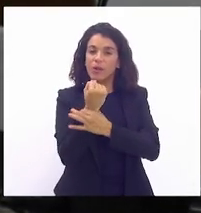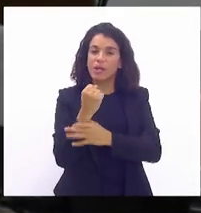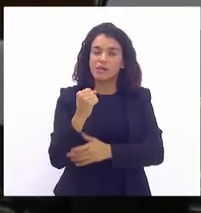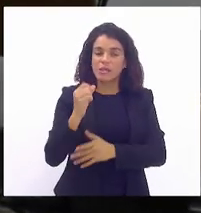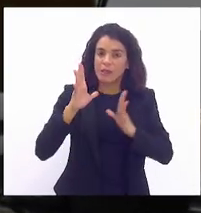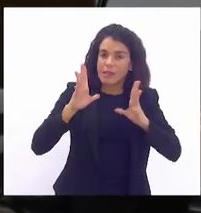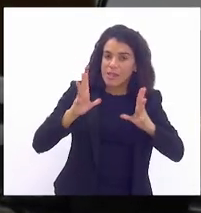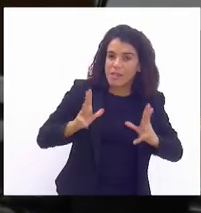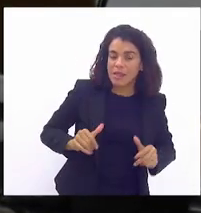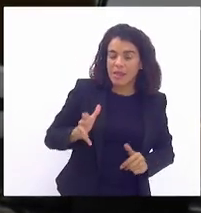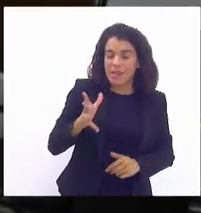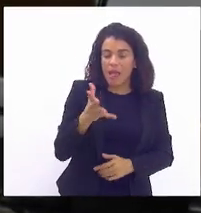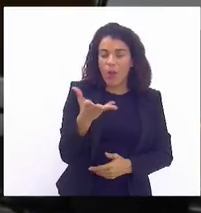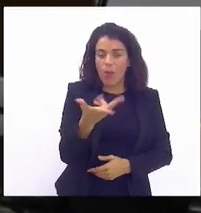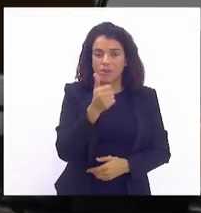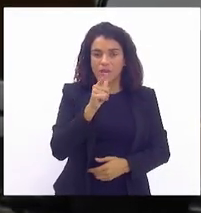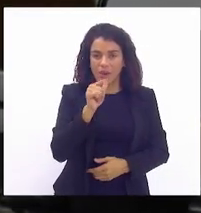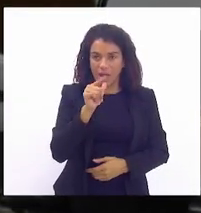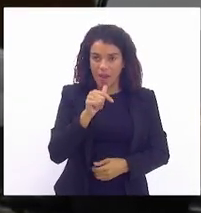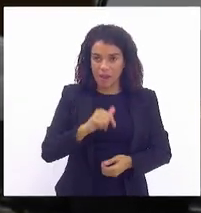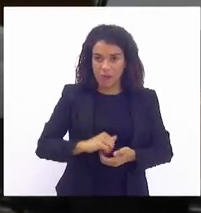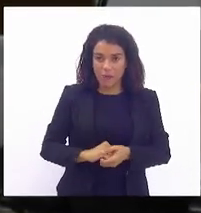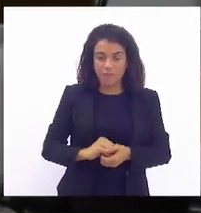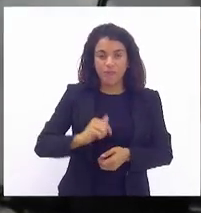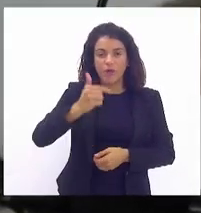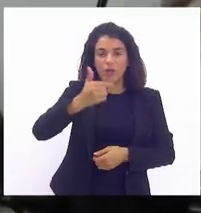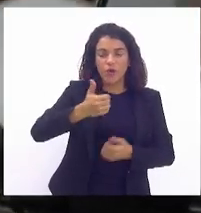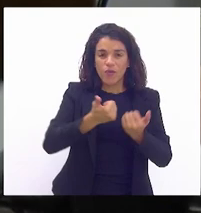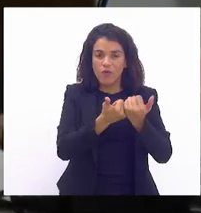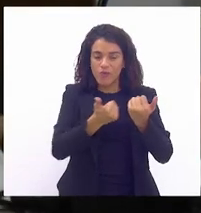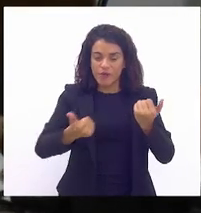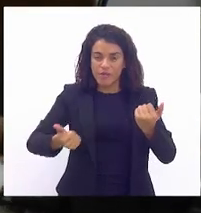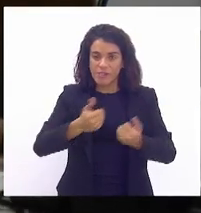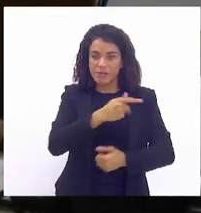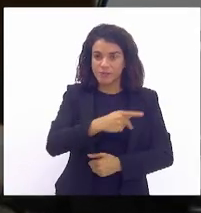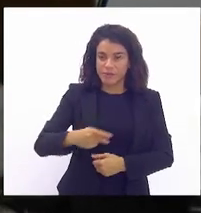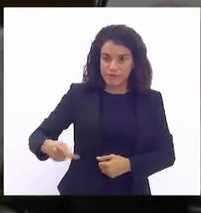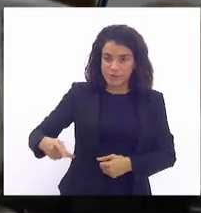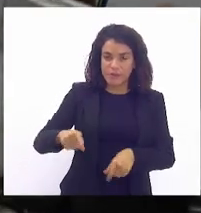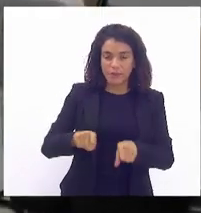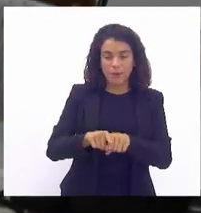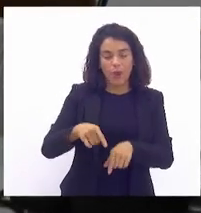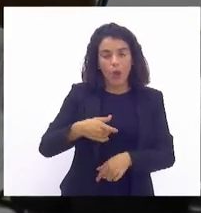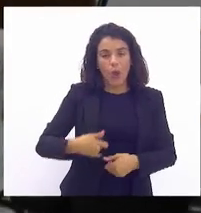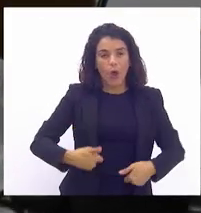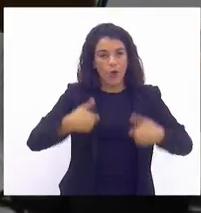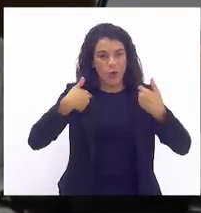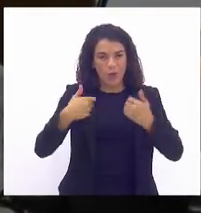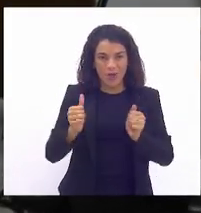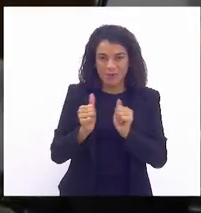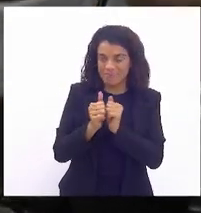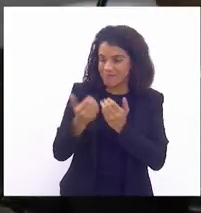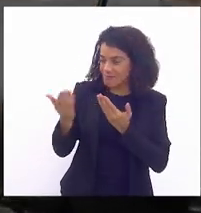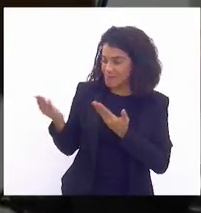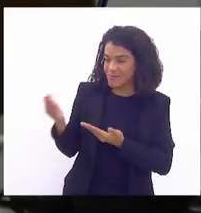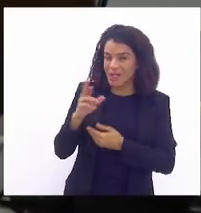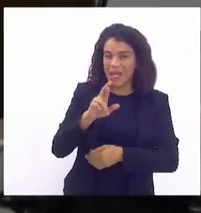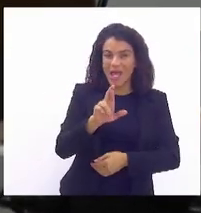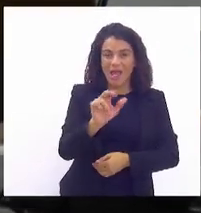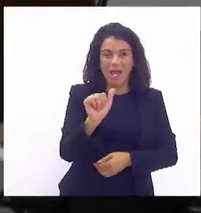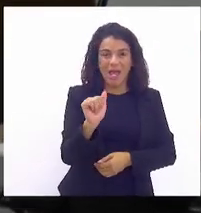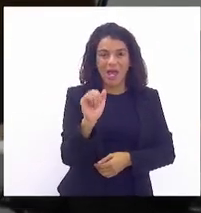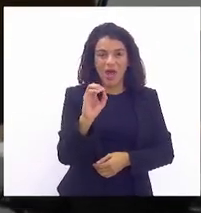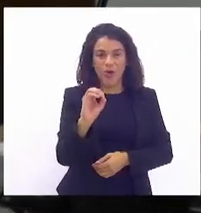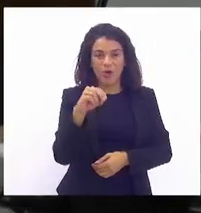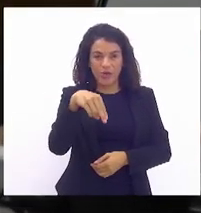Lembrando a nobre vice-presidente, que também muito nos orgulha estar aqui, o vereador Raoni, aliás, agradecendo